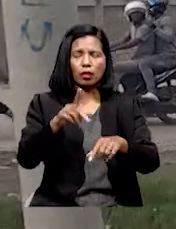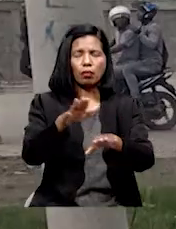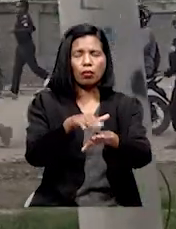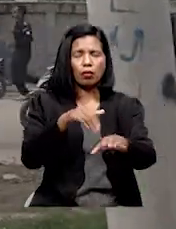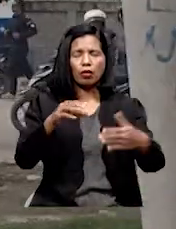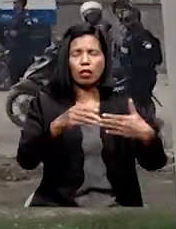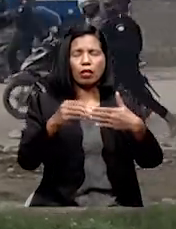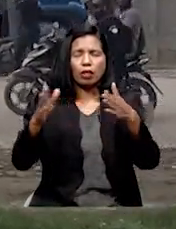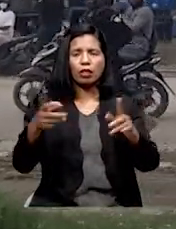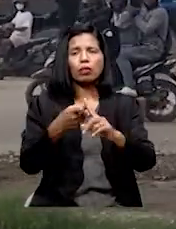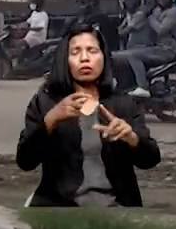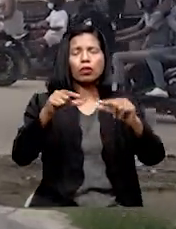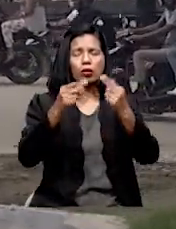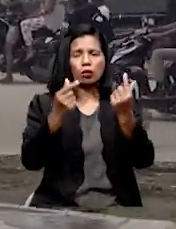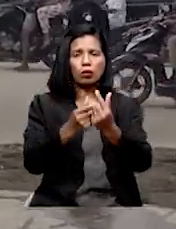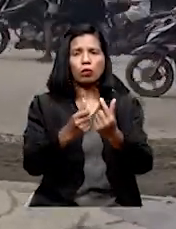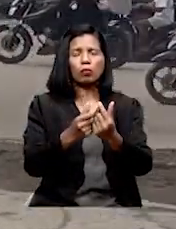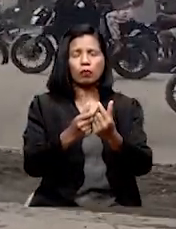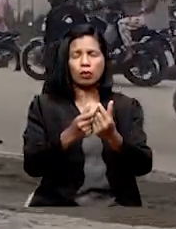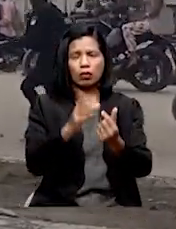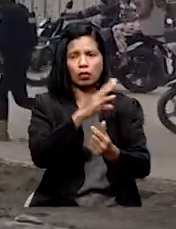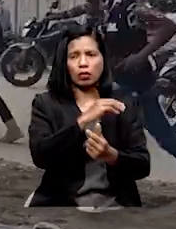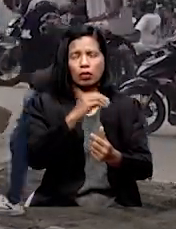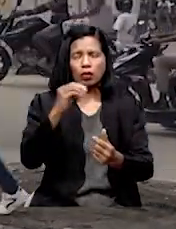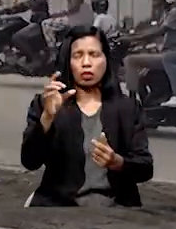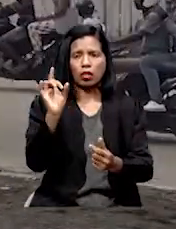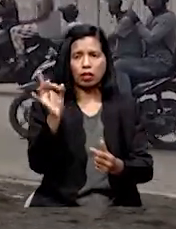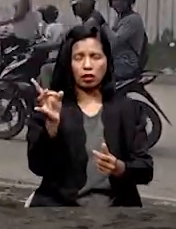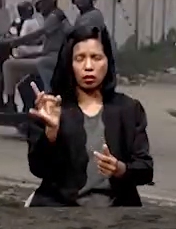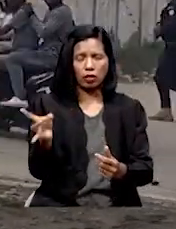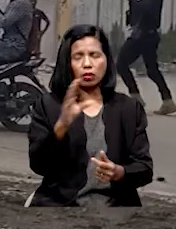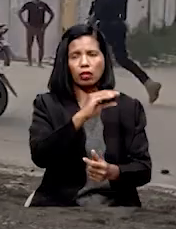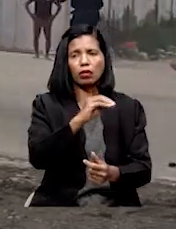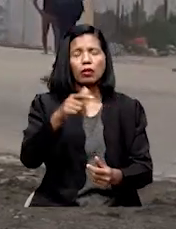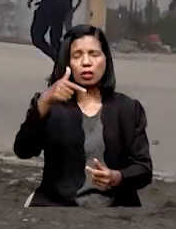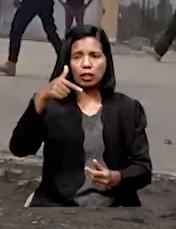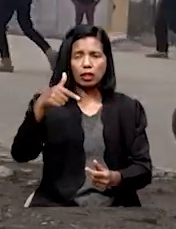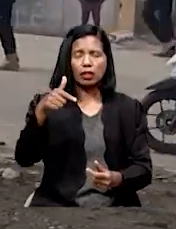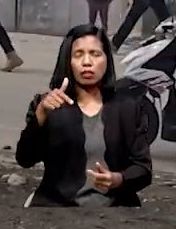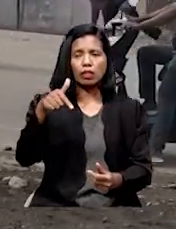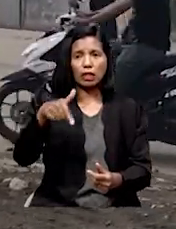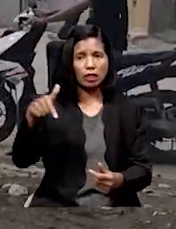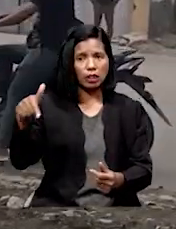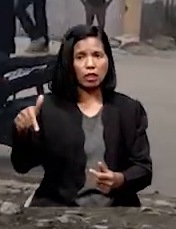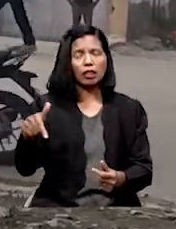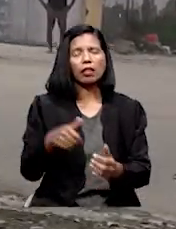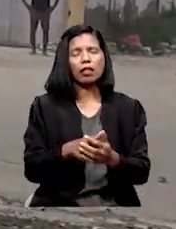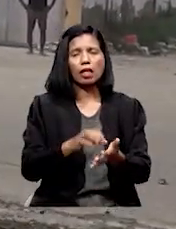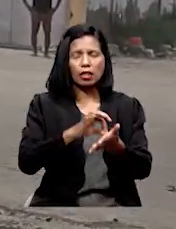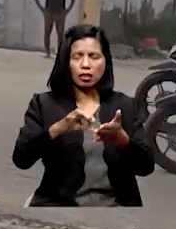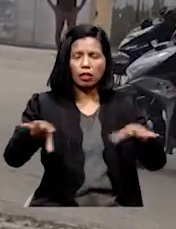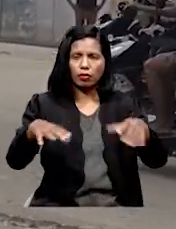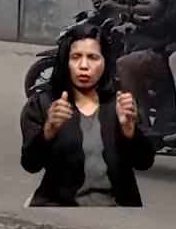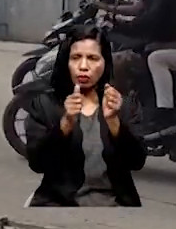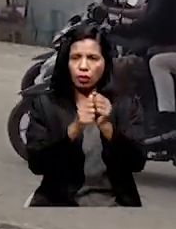desse grupo Arte Marciais e Katan Karasakti, o grupo Arte Ritual 77, assina declaração conjunta, onde apela